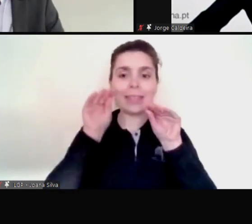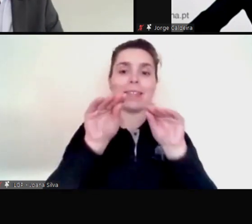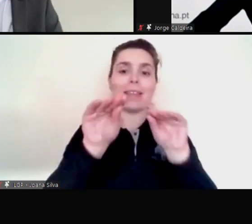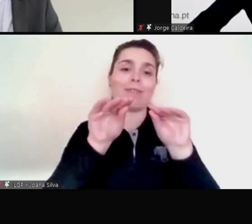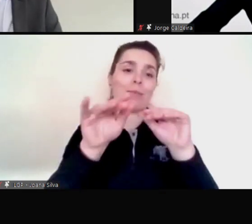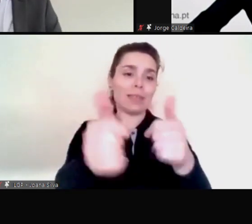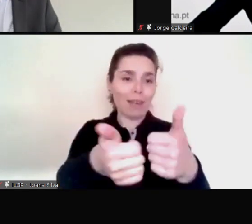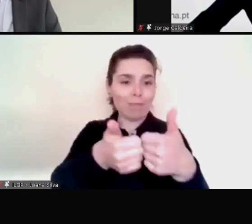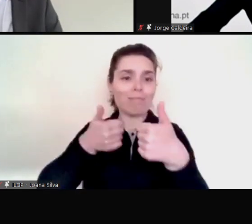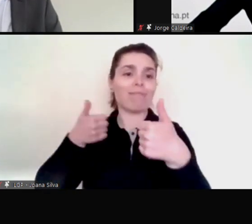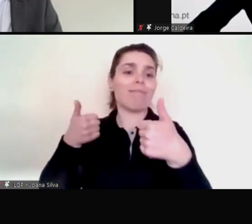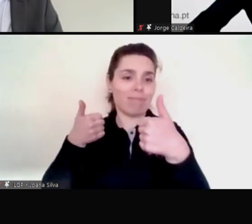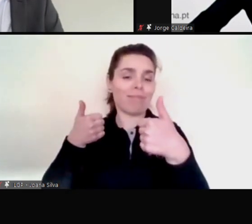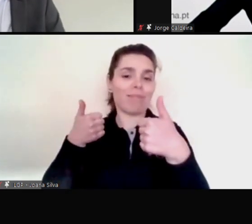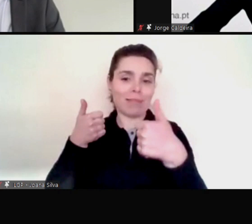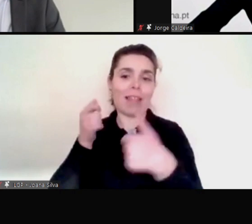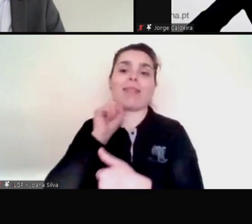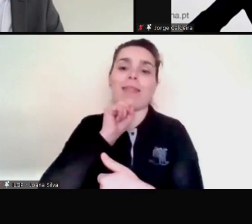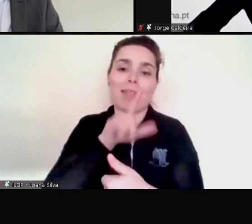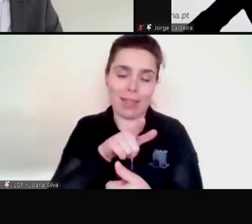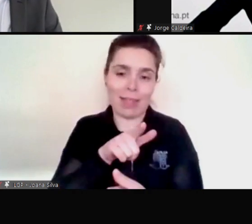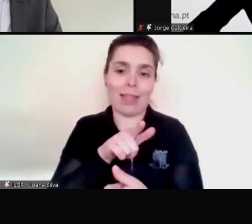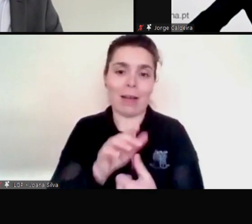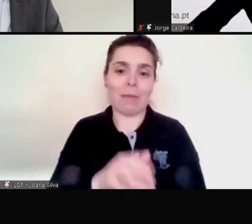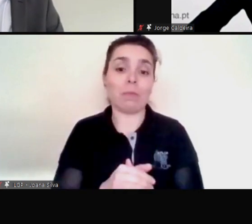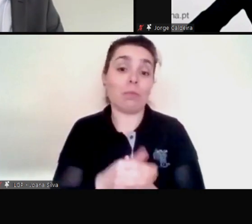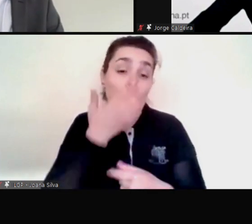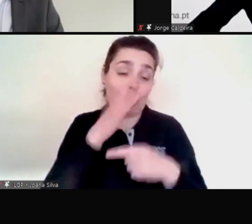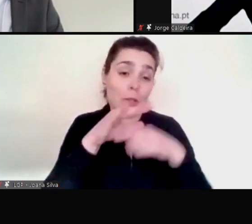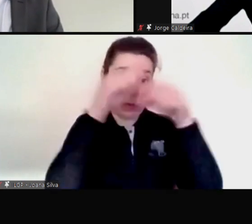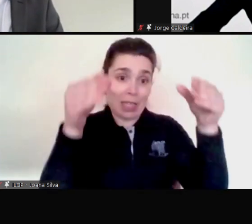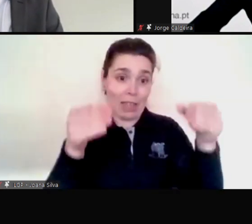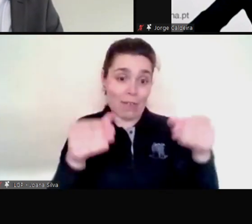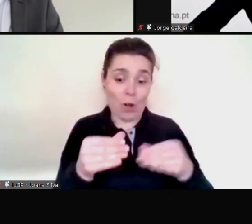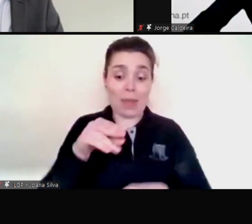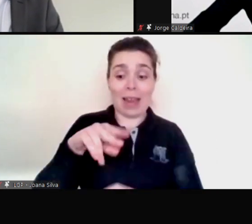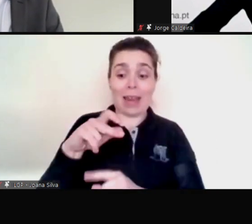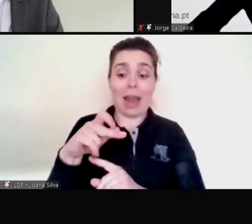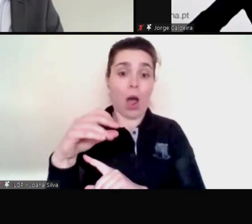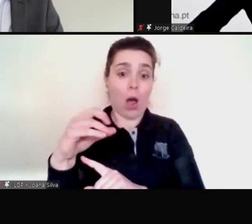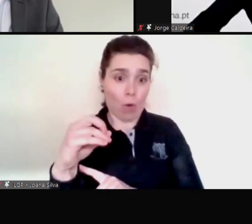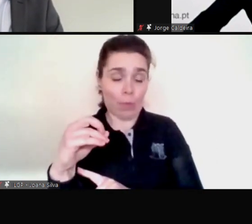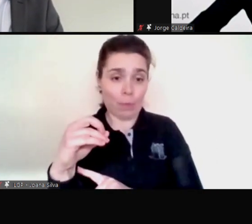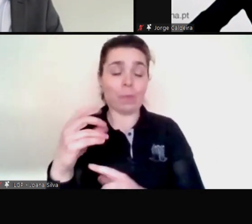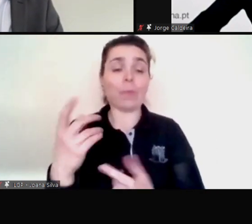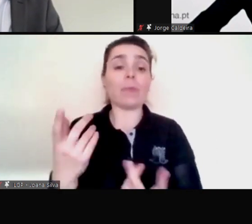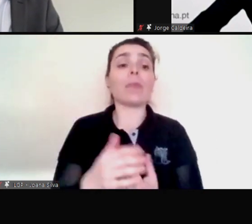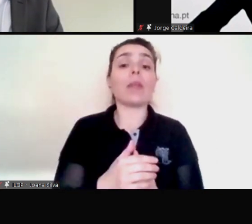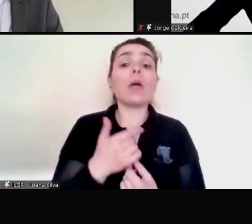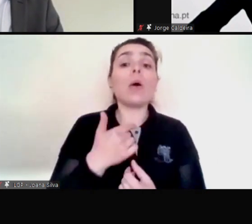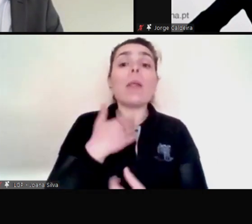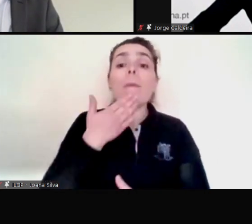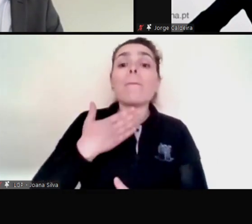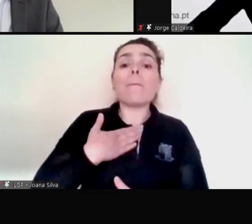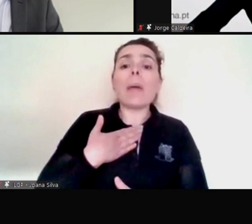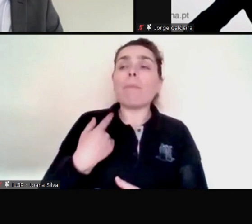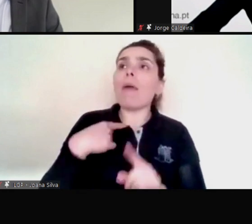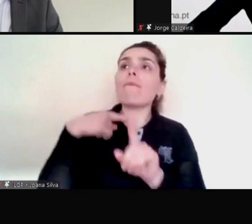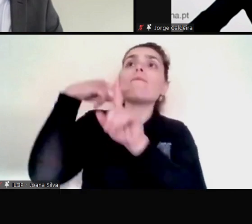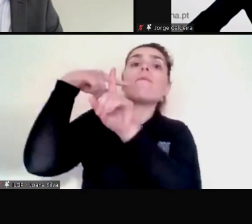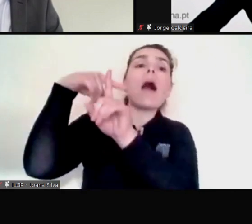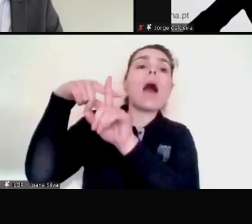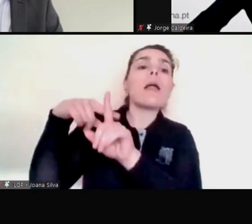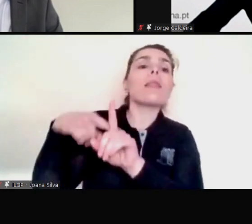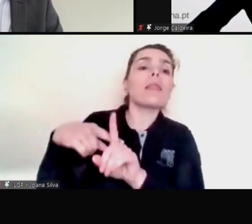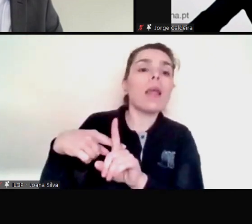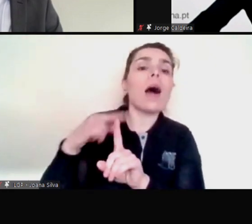de uma plataforma MOOC, que é o caso da Now. Mas essa não é a única vantagem. E quando me pedem a mim uma lista de vantagens,